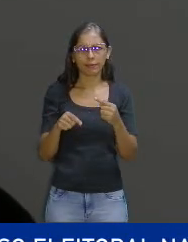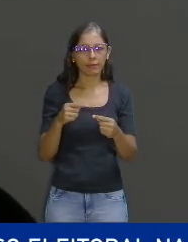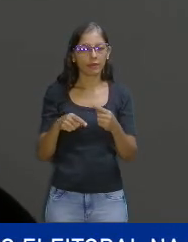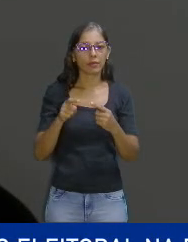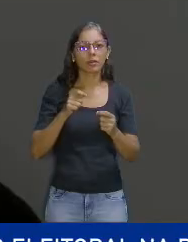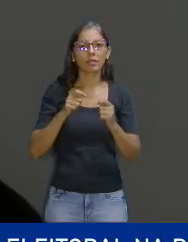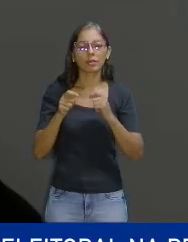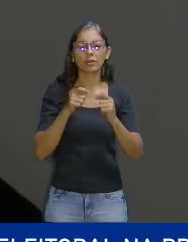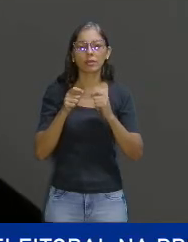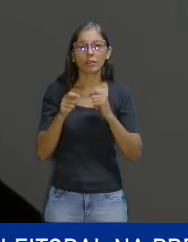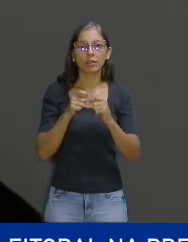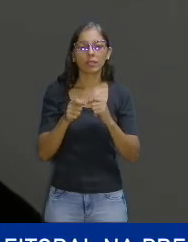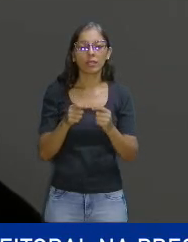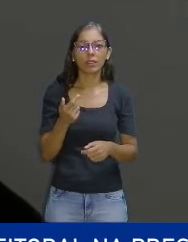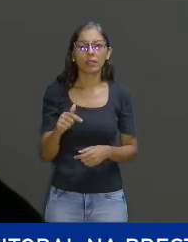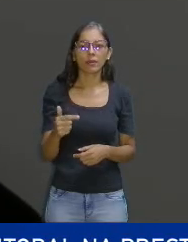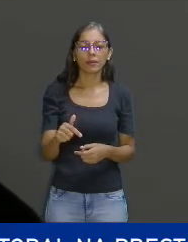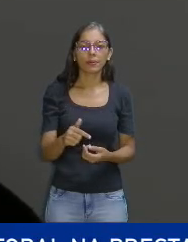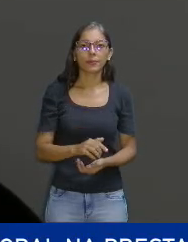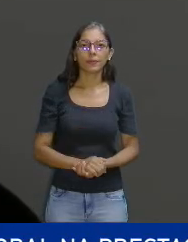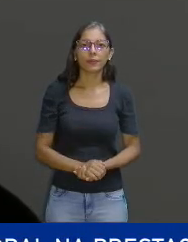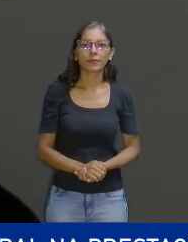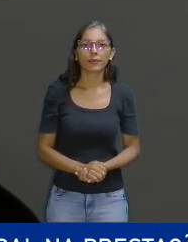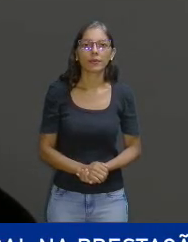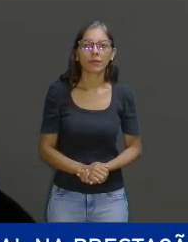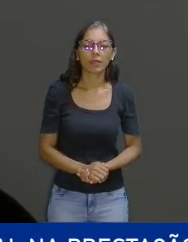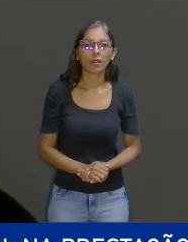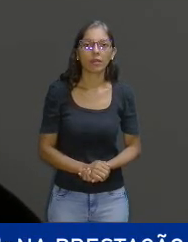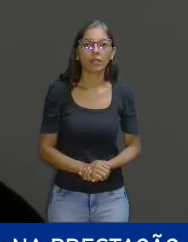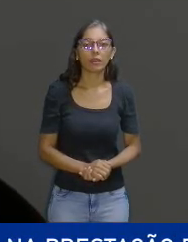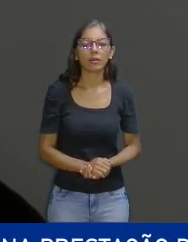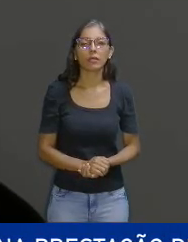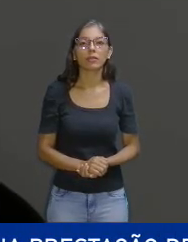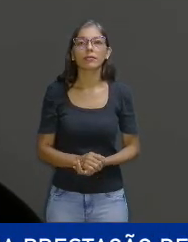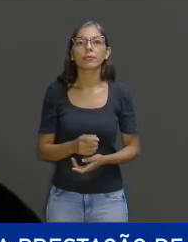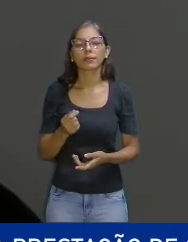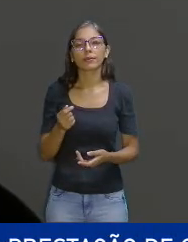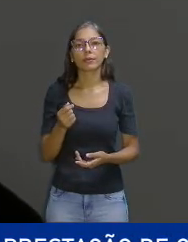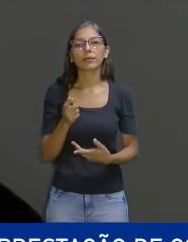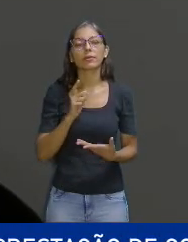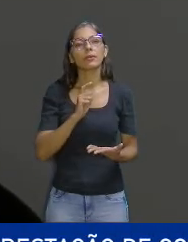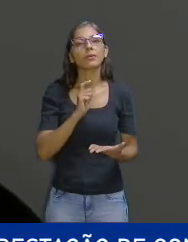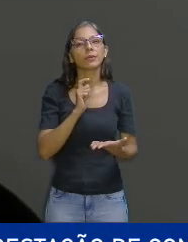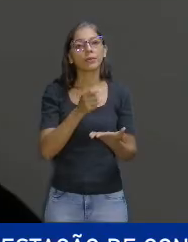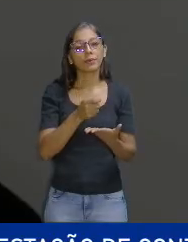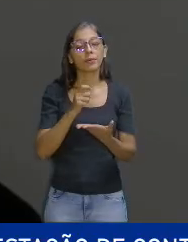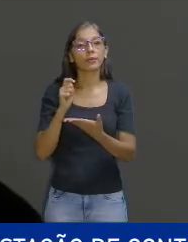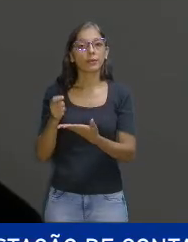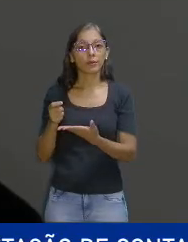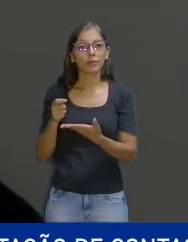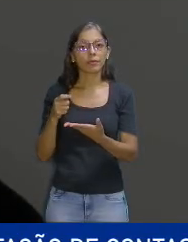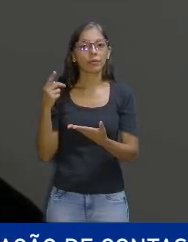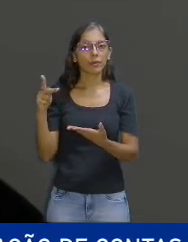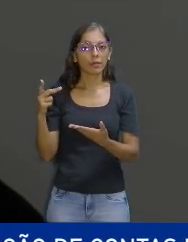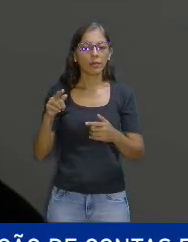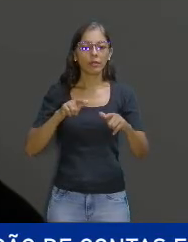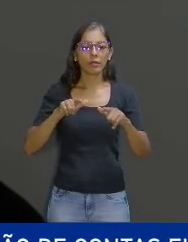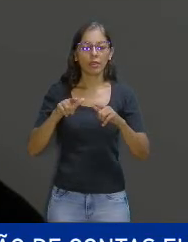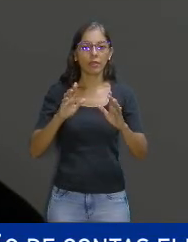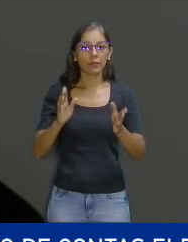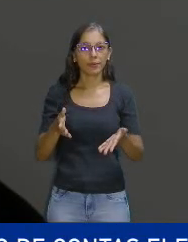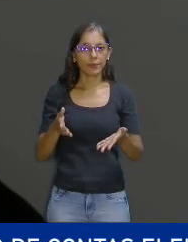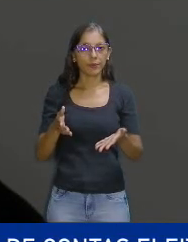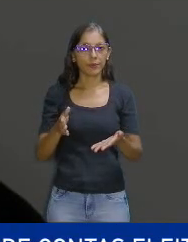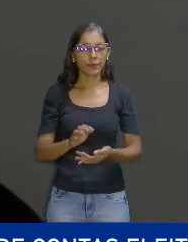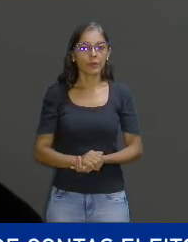artigo 37 da Constituição Federal, porquanto é um valor razoável para o tipo de atividade desempenhada, a qual